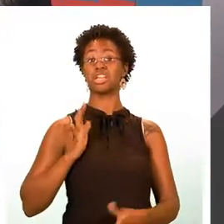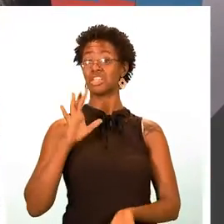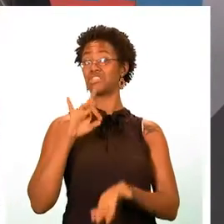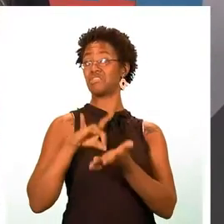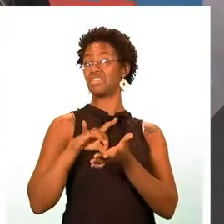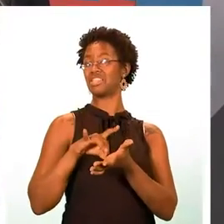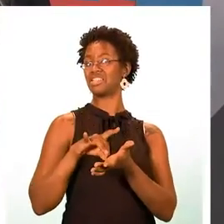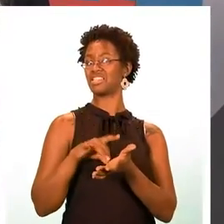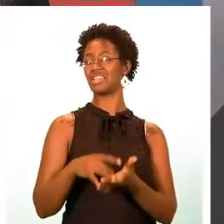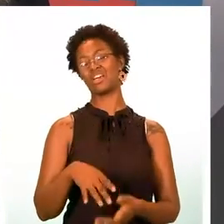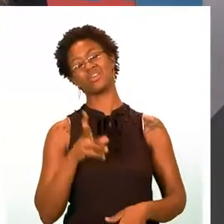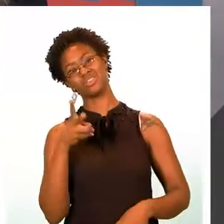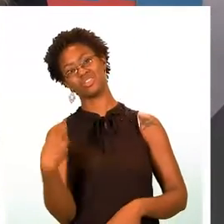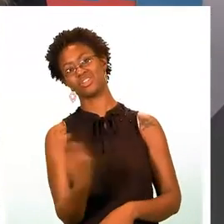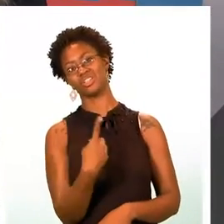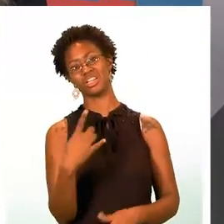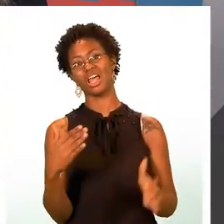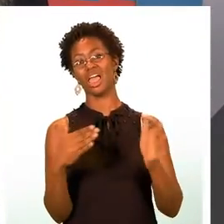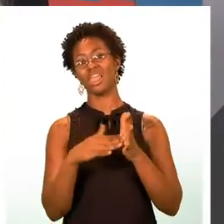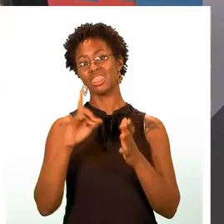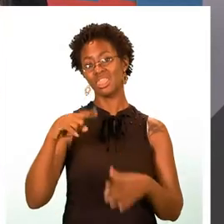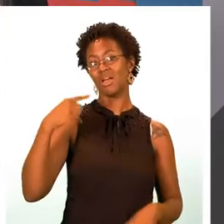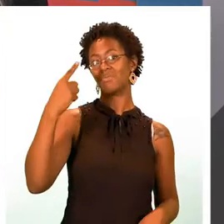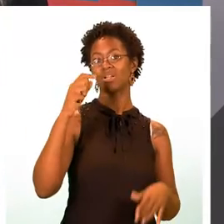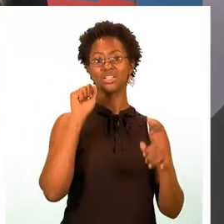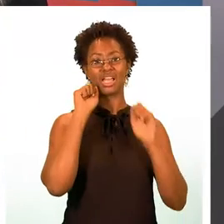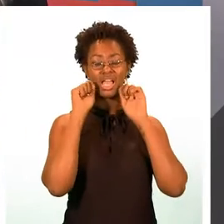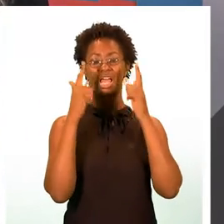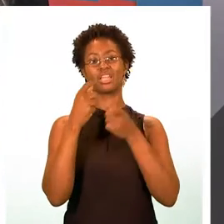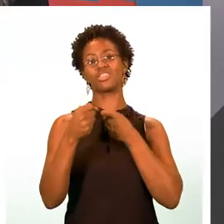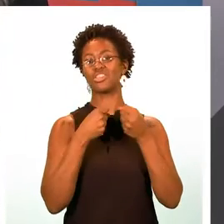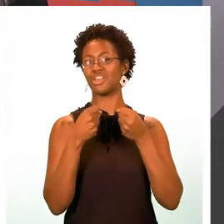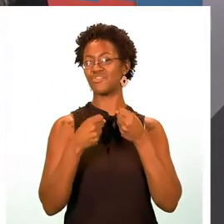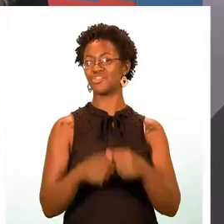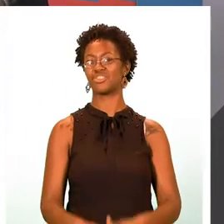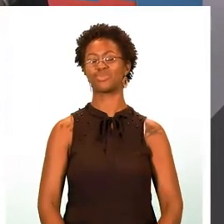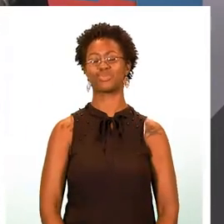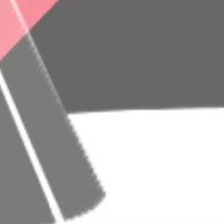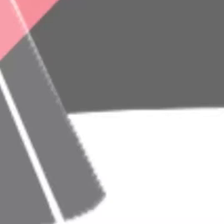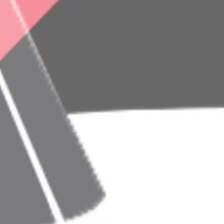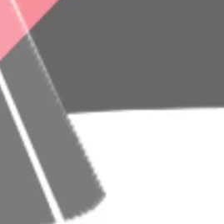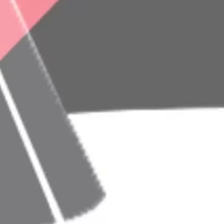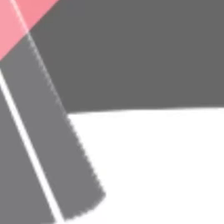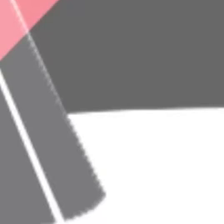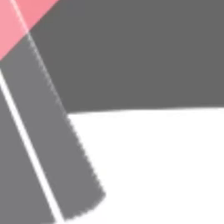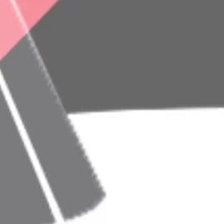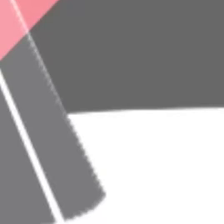super rica, literalmente. Fique conosco e até o nosso próximo Alerja Entrevista.